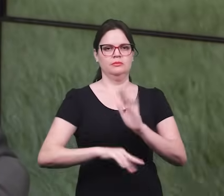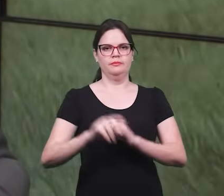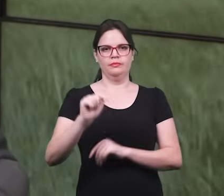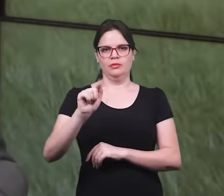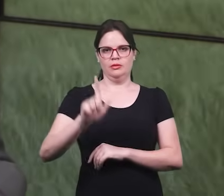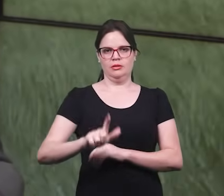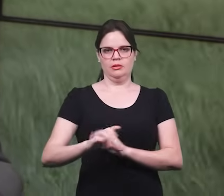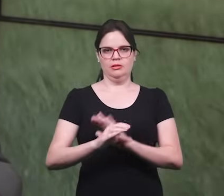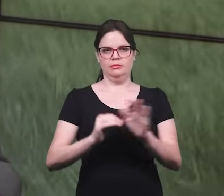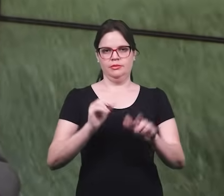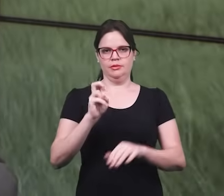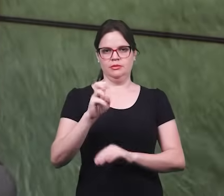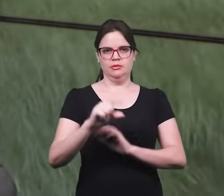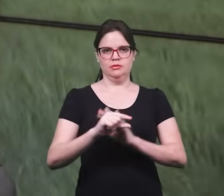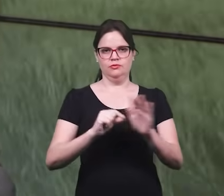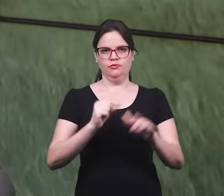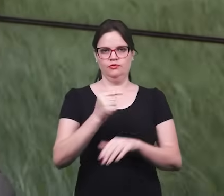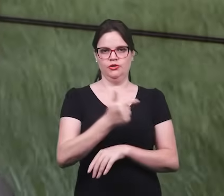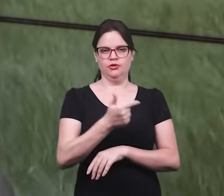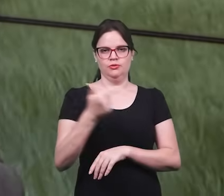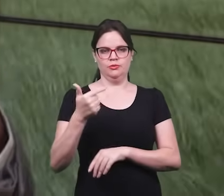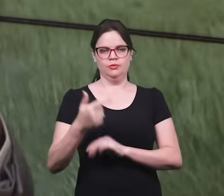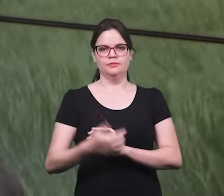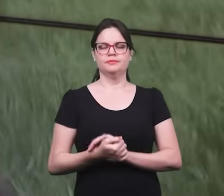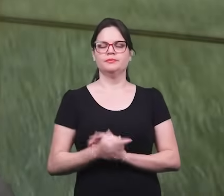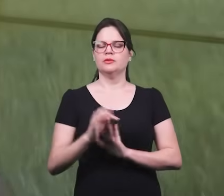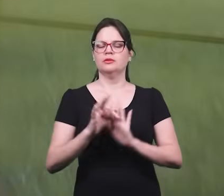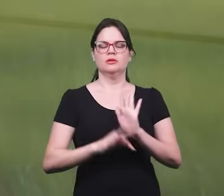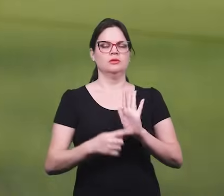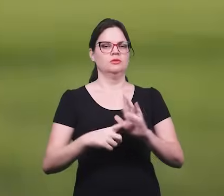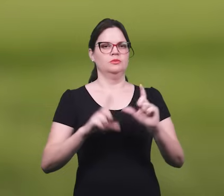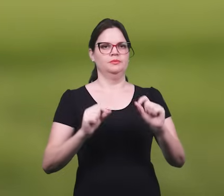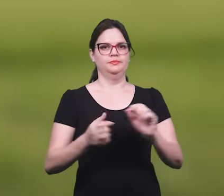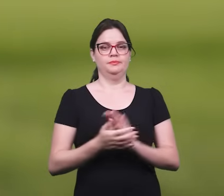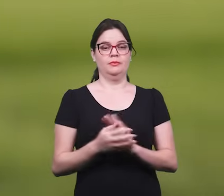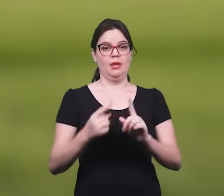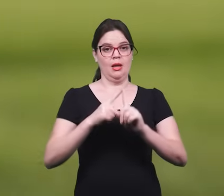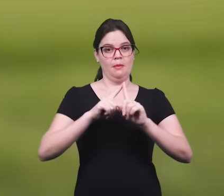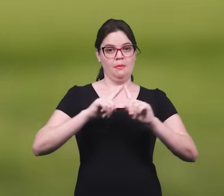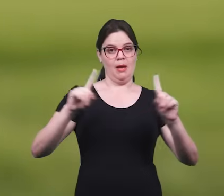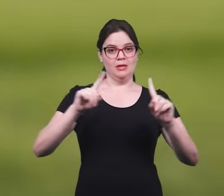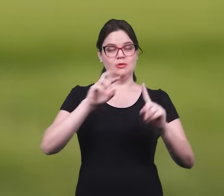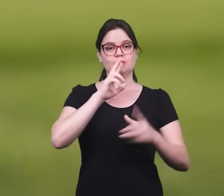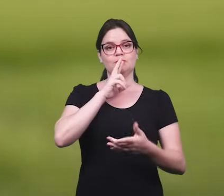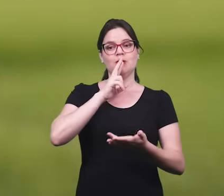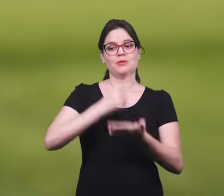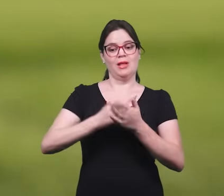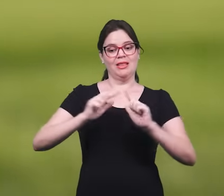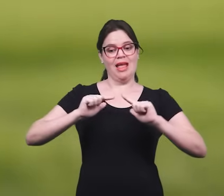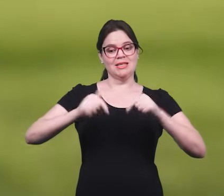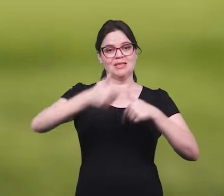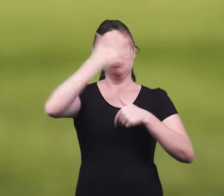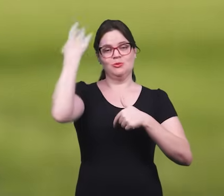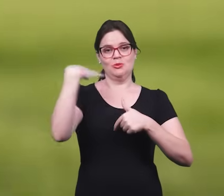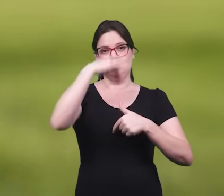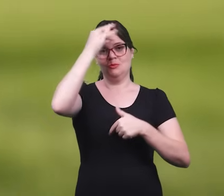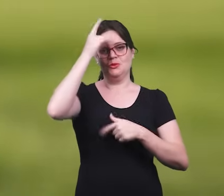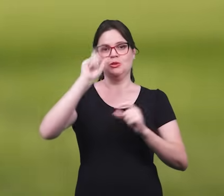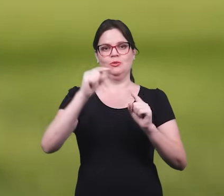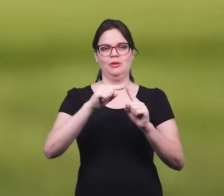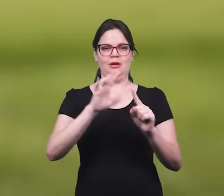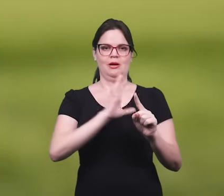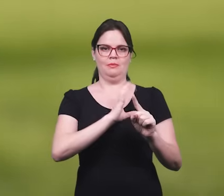Gálatas 5 Capítulo 22 que diz assim Mas o fruto do espírito é caridade ou